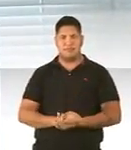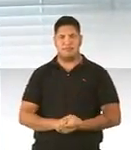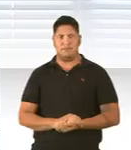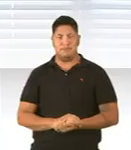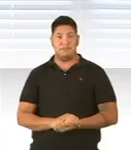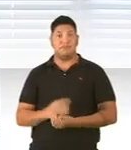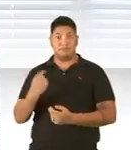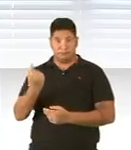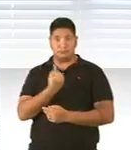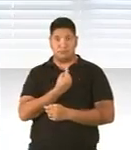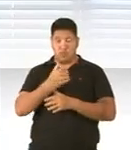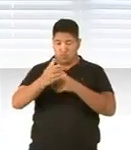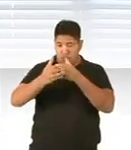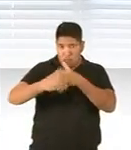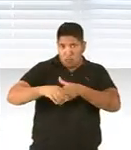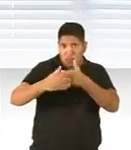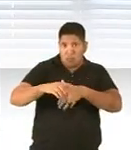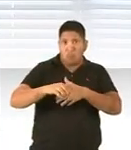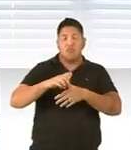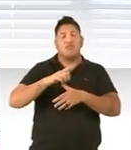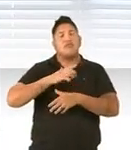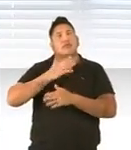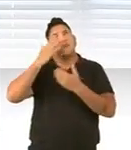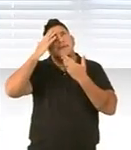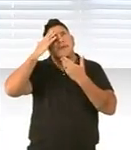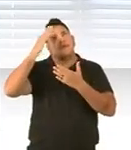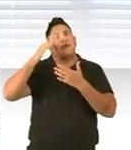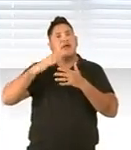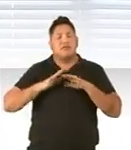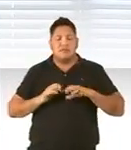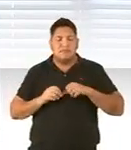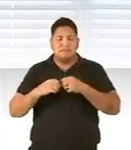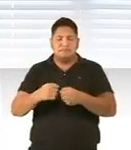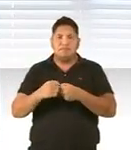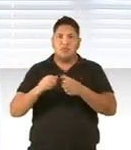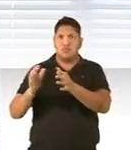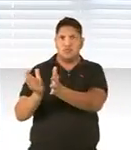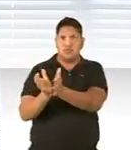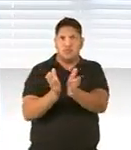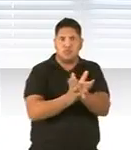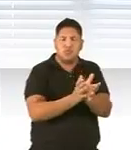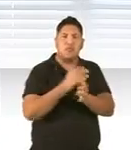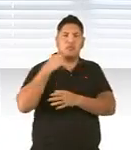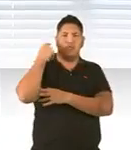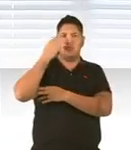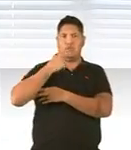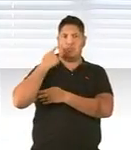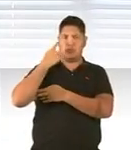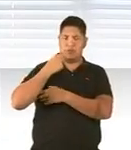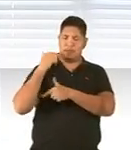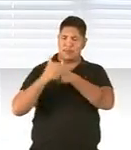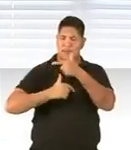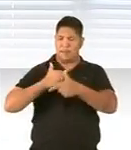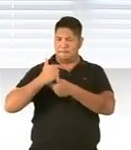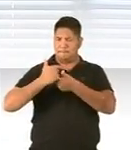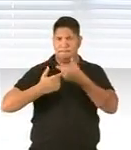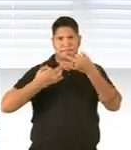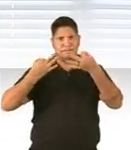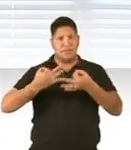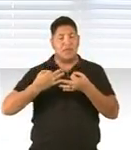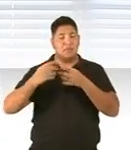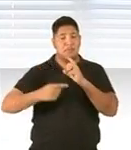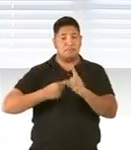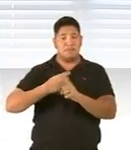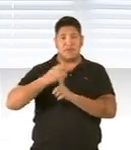Covid-19. O nosso concurso, graças a uma atuação muito firme de diversos setores da Procuradoria-Geral do Trabalho, das Procuradorias